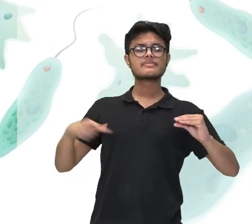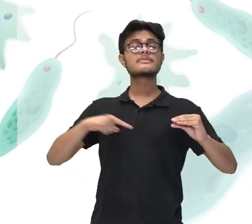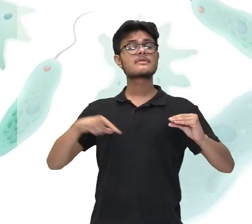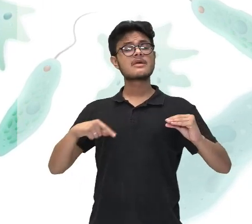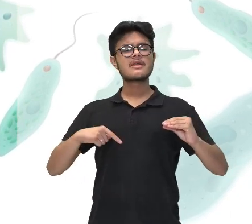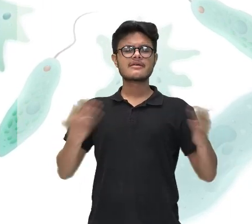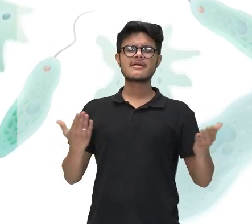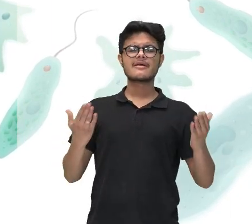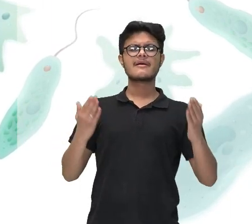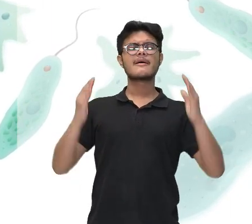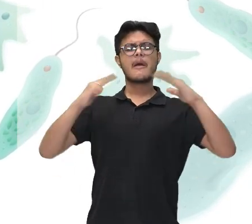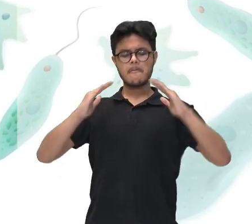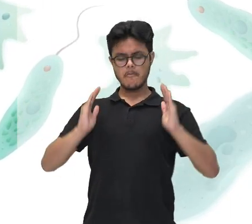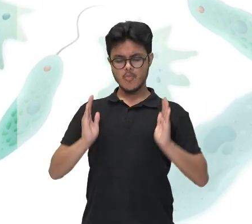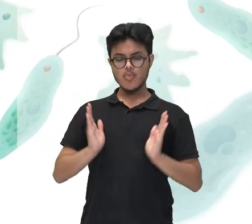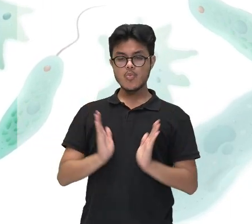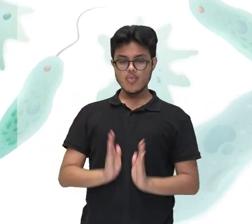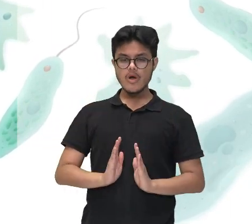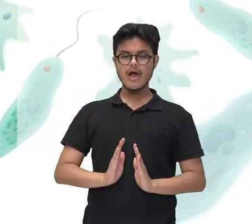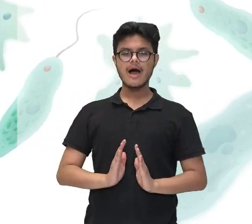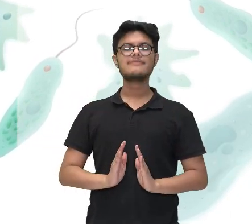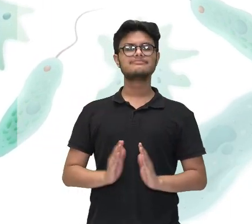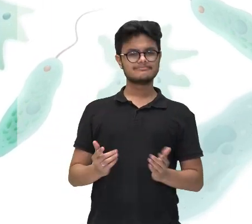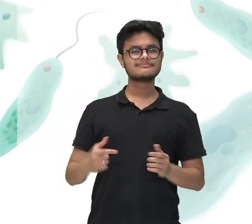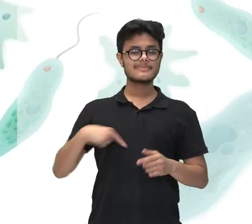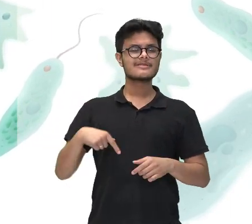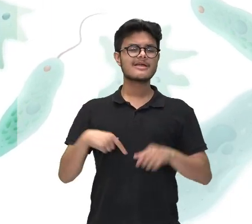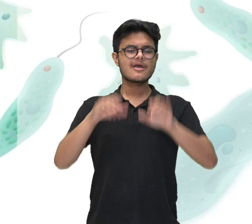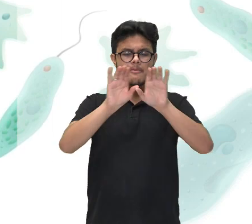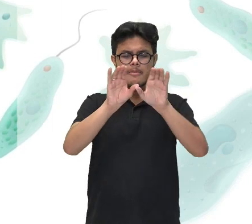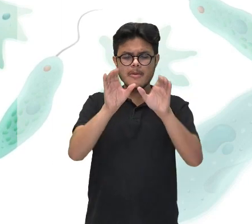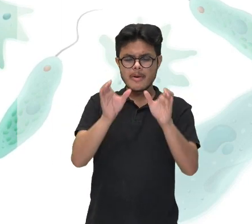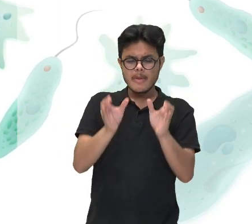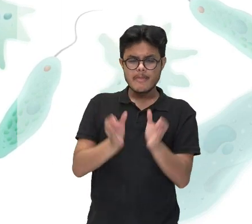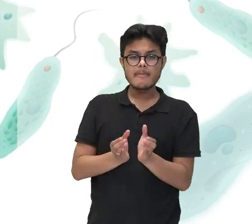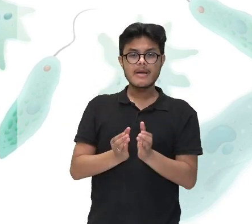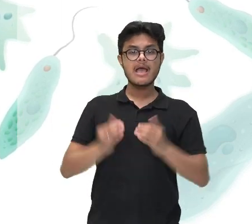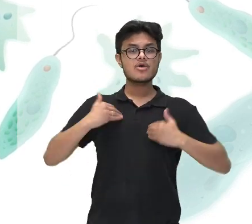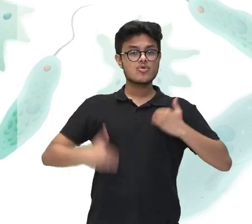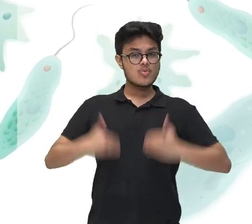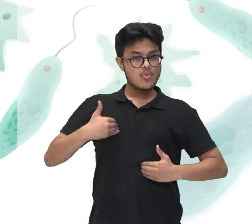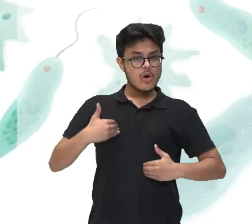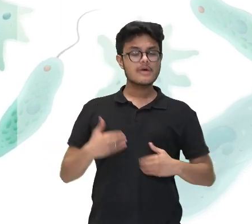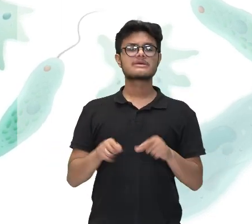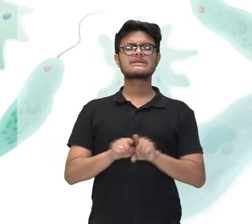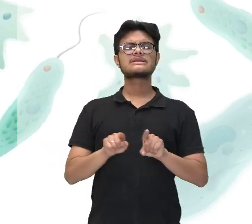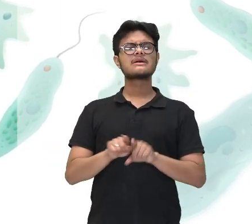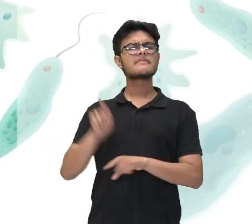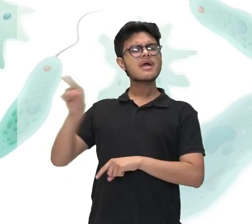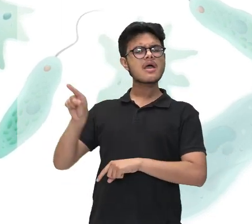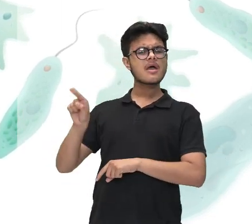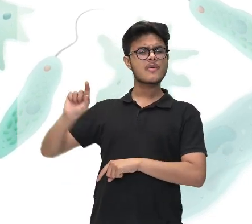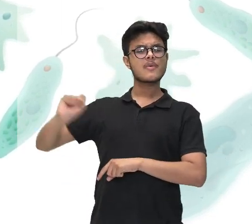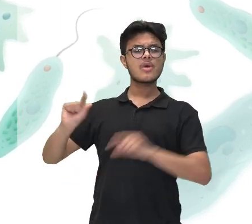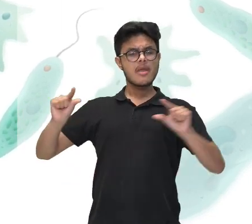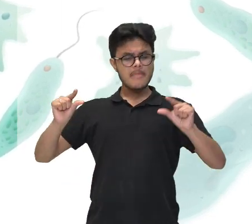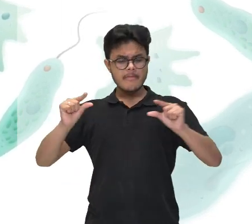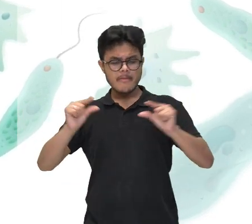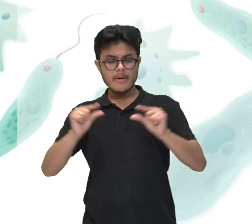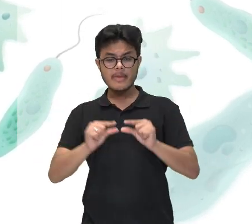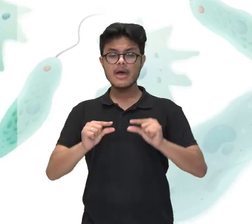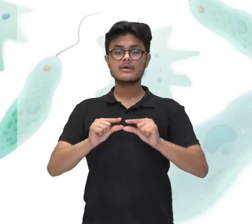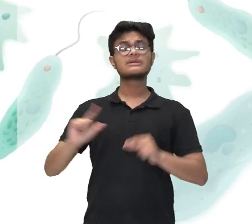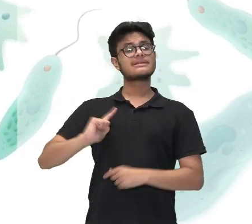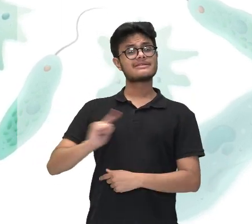expansões ameboides na sua estrutura. Então, estes protozoários, eles estão presentes